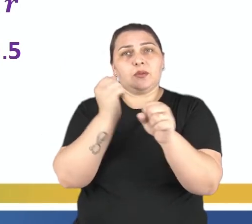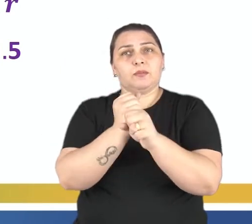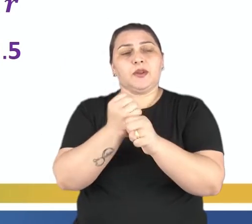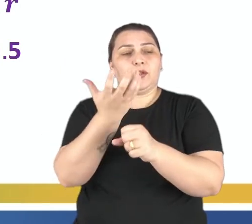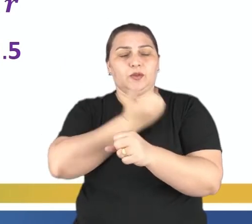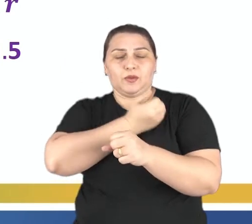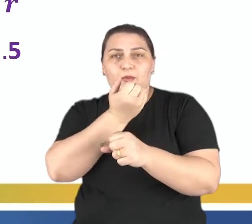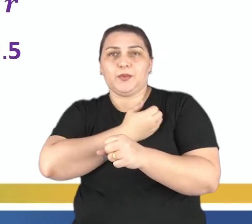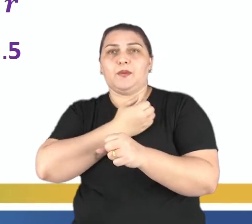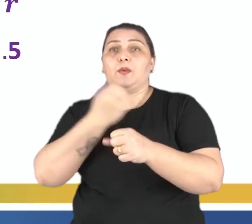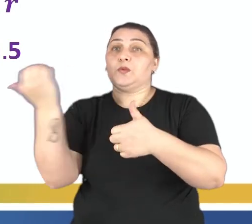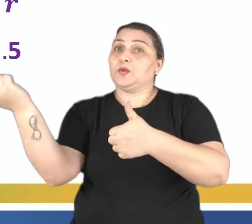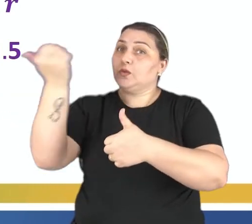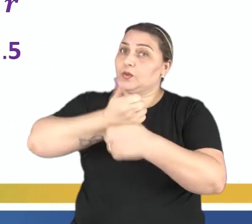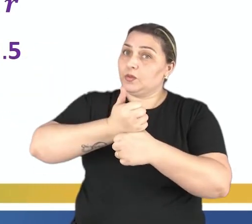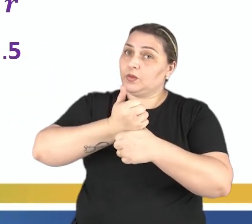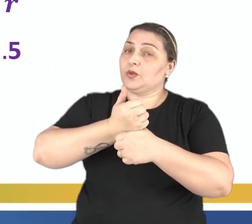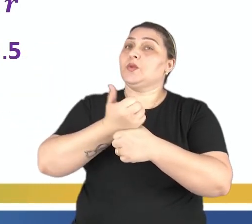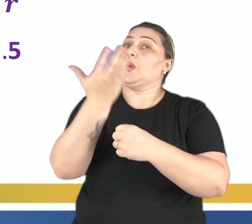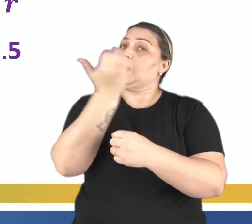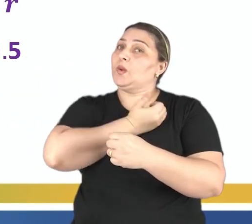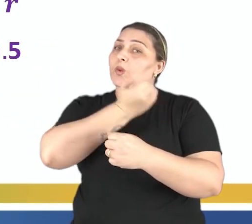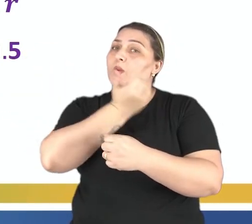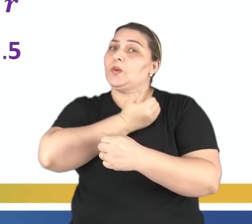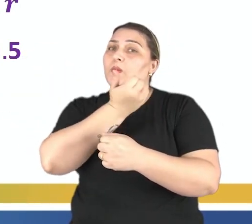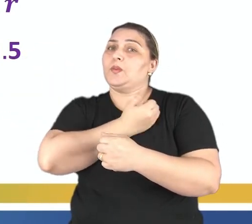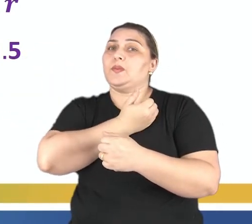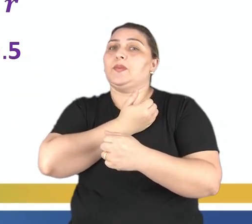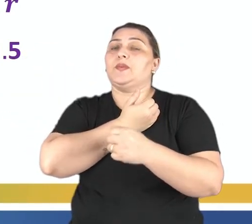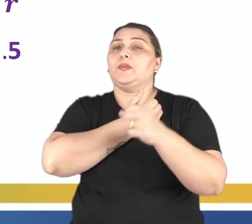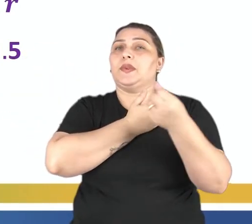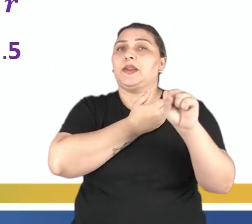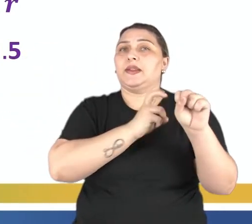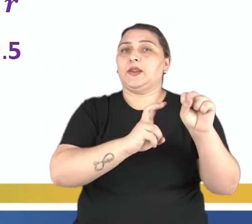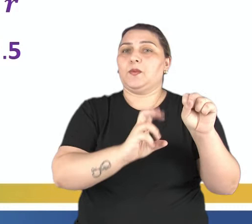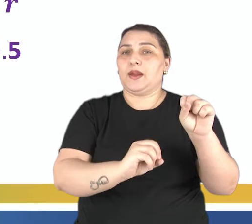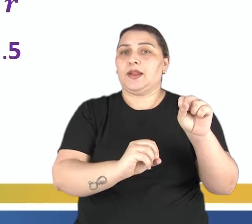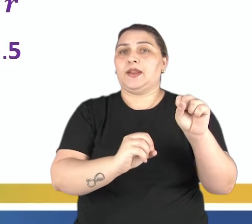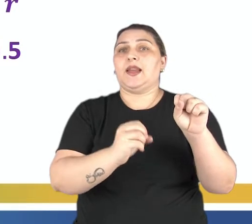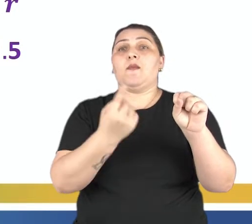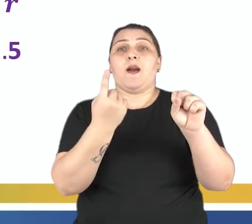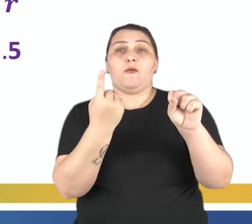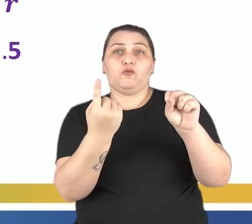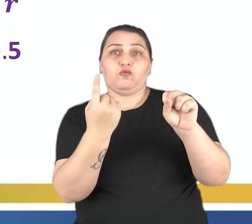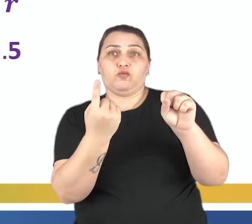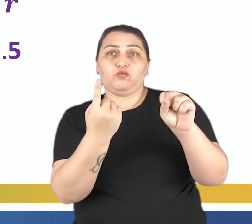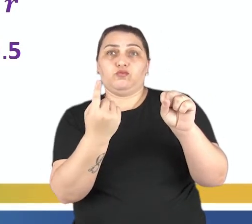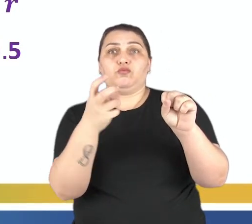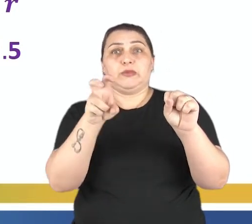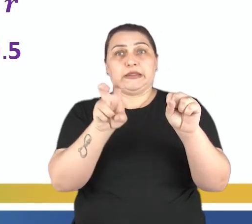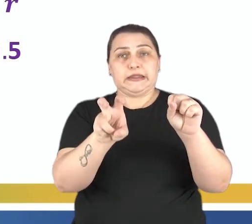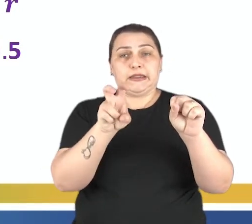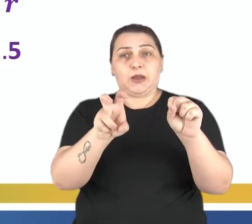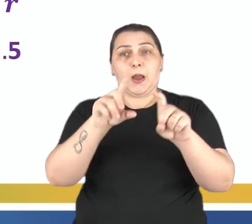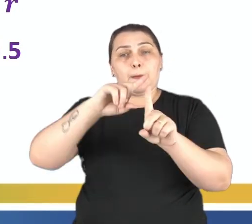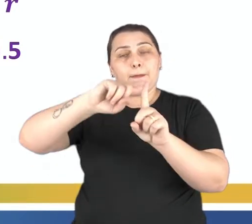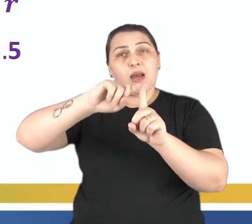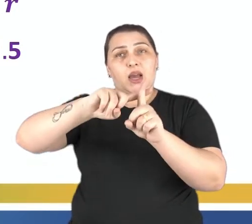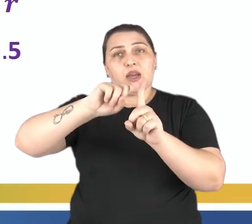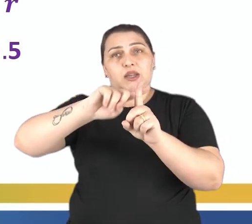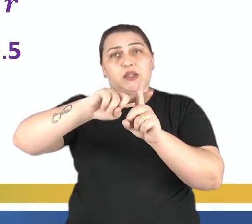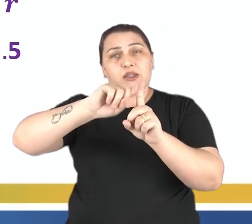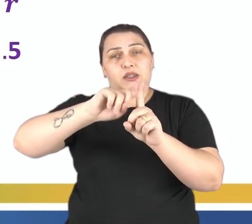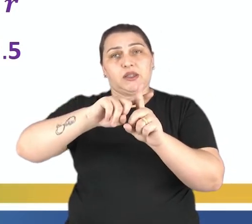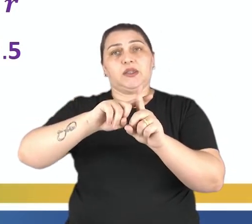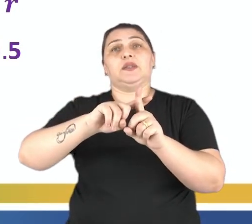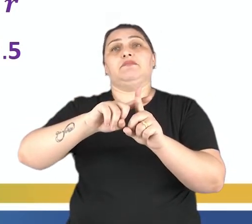aqui, vamos substituir os elementos. S50 é igual a 1, o primeiro termo é 5, mais AN, ou seja,